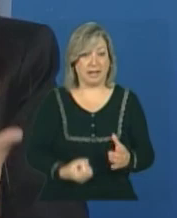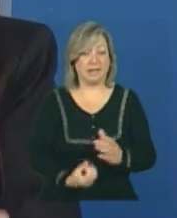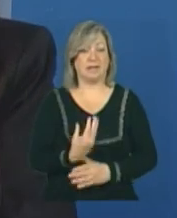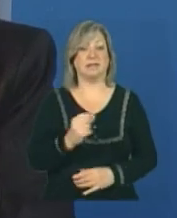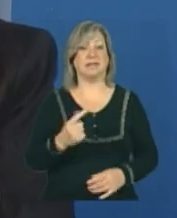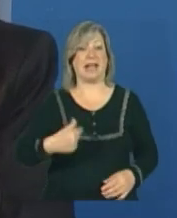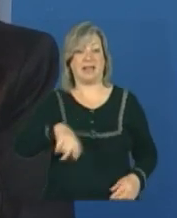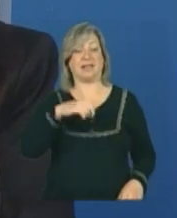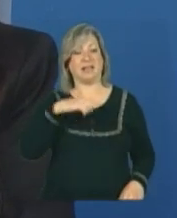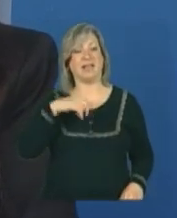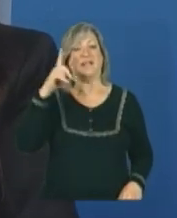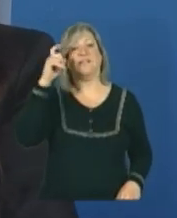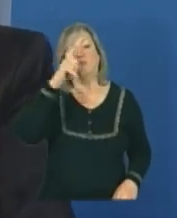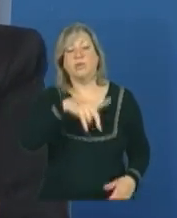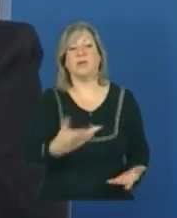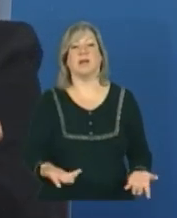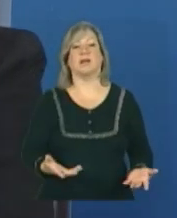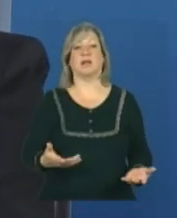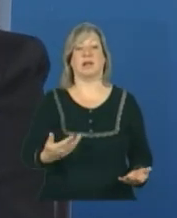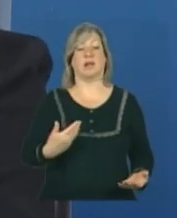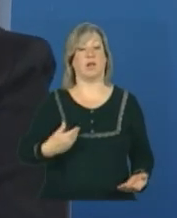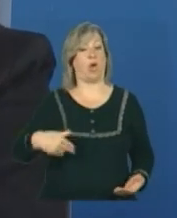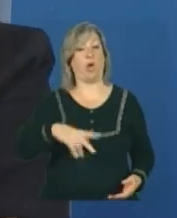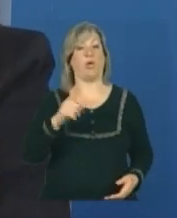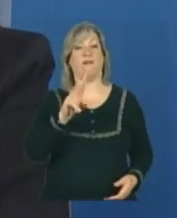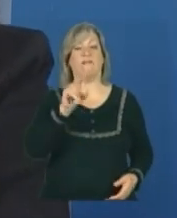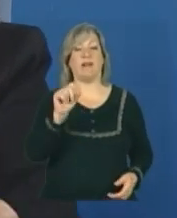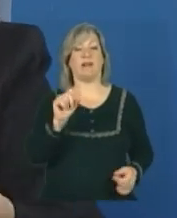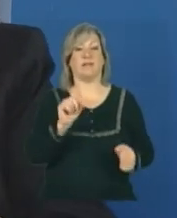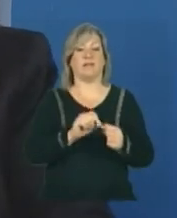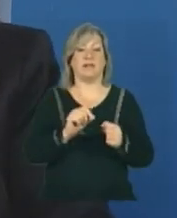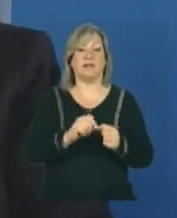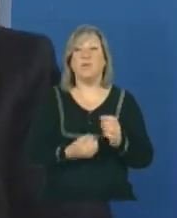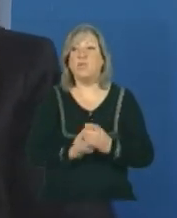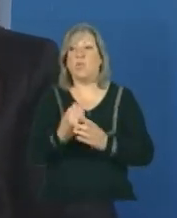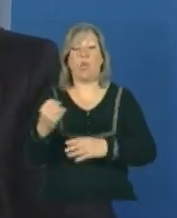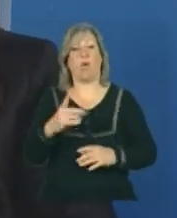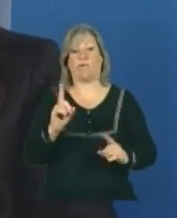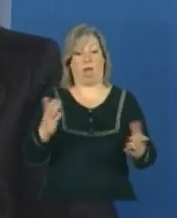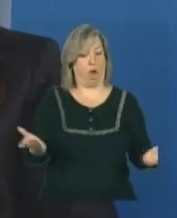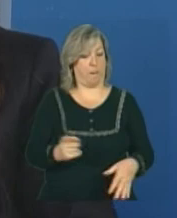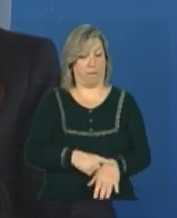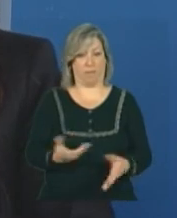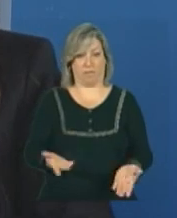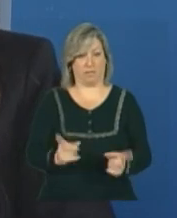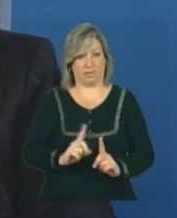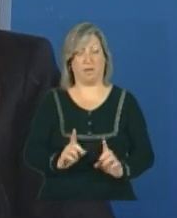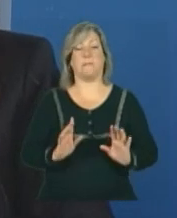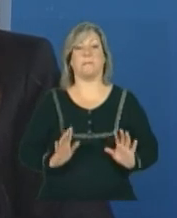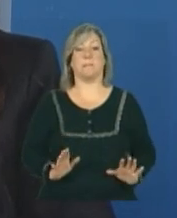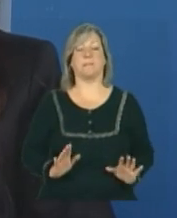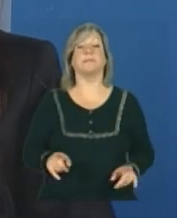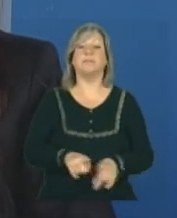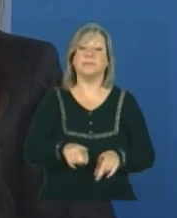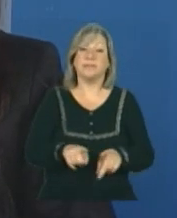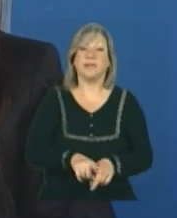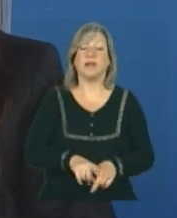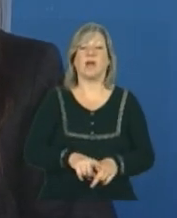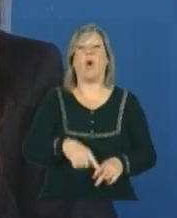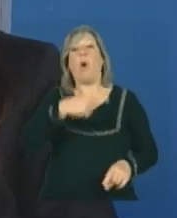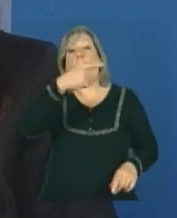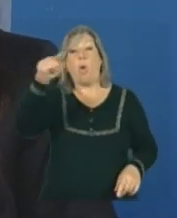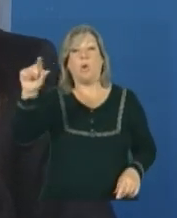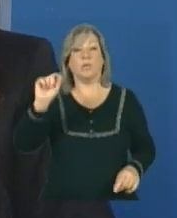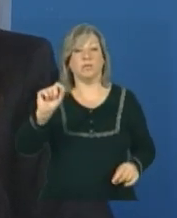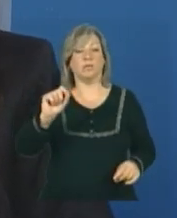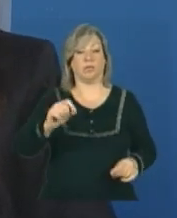com dificuldade de implantar, nós não vamos propor financiar novos agora, neste momento. E também aqueles que, na